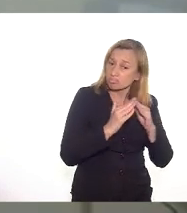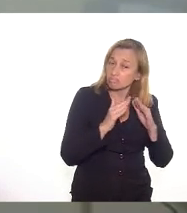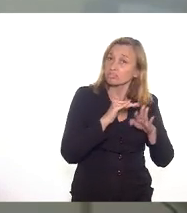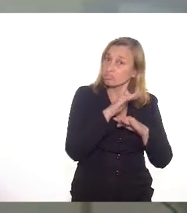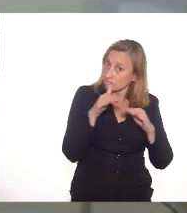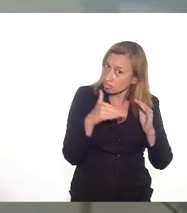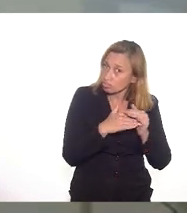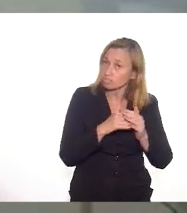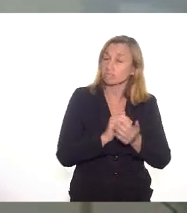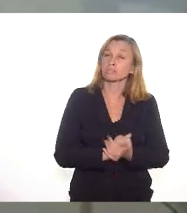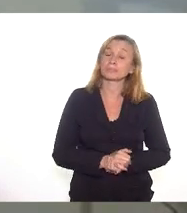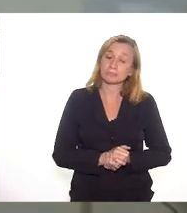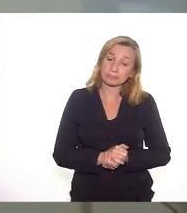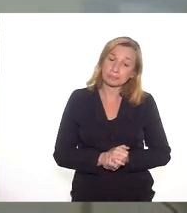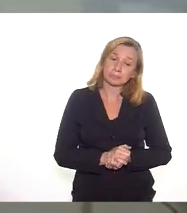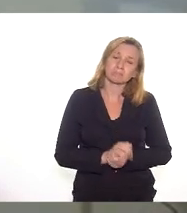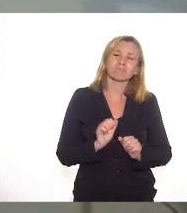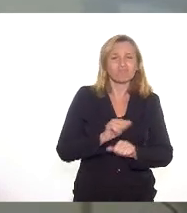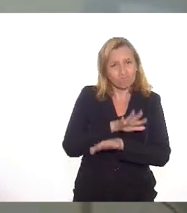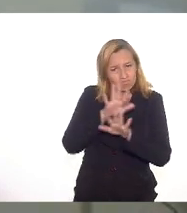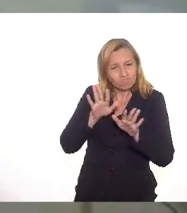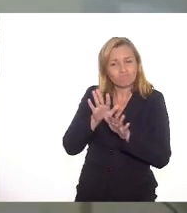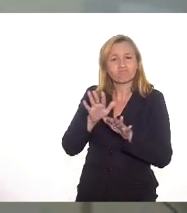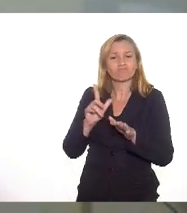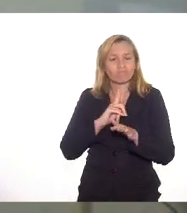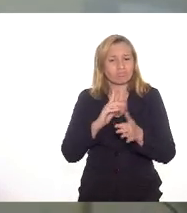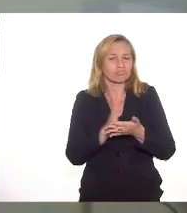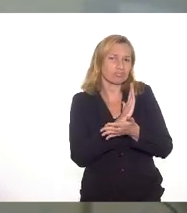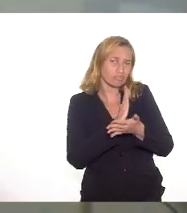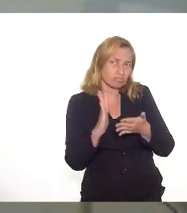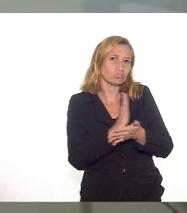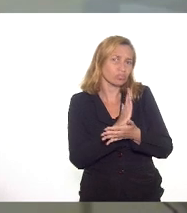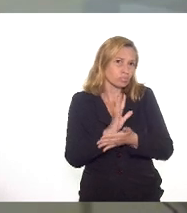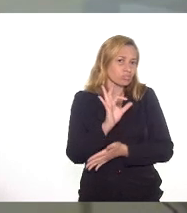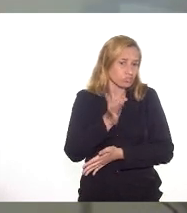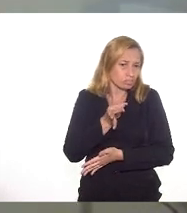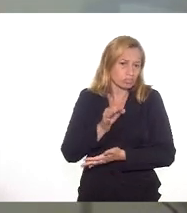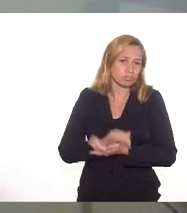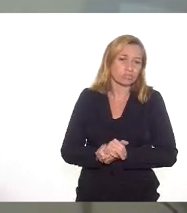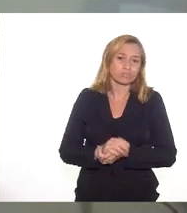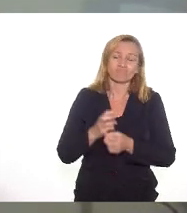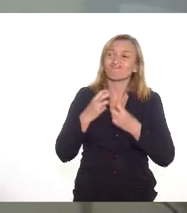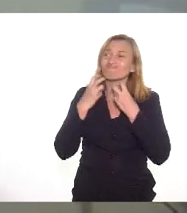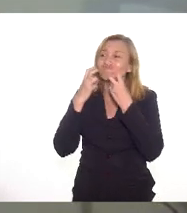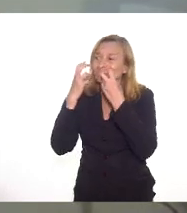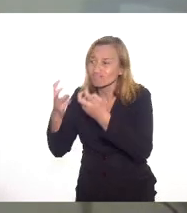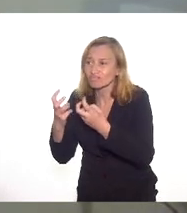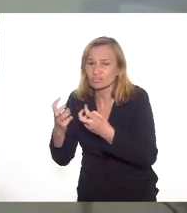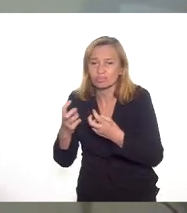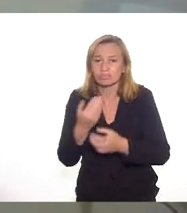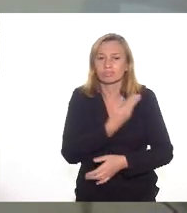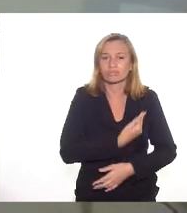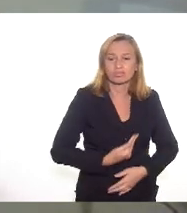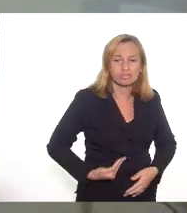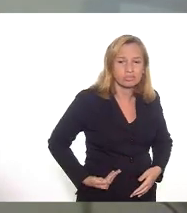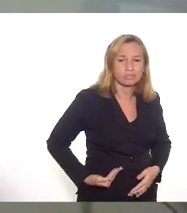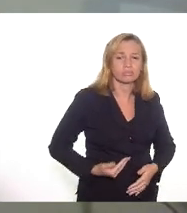inteira, claro que tem as exceções de sempre, estivesse gritando: